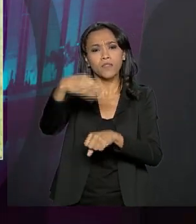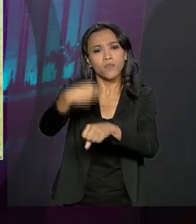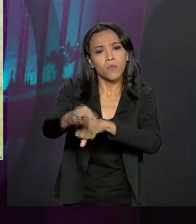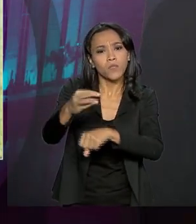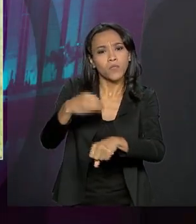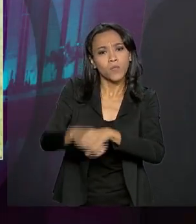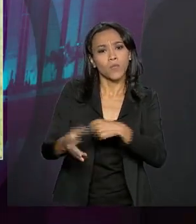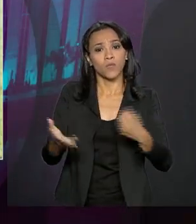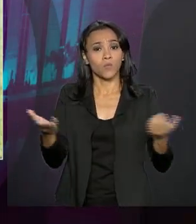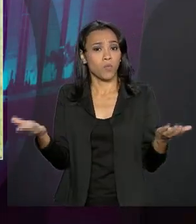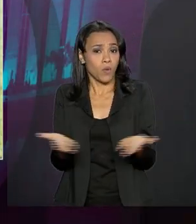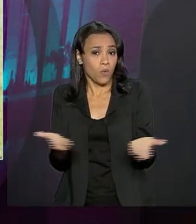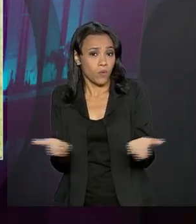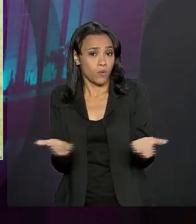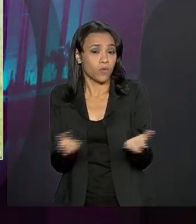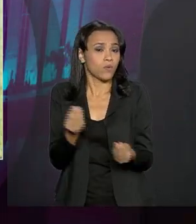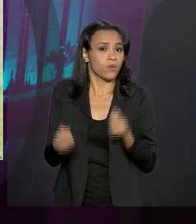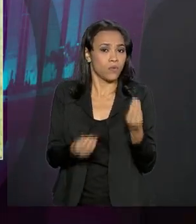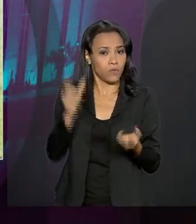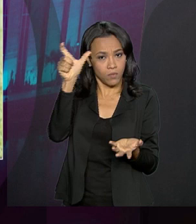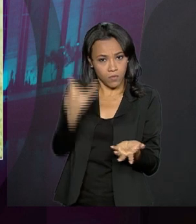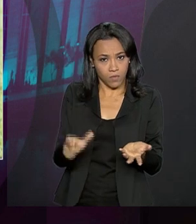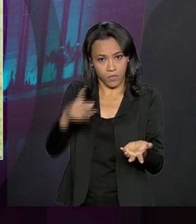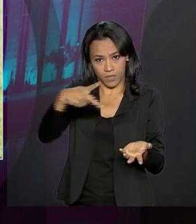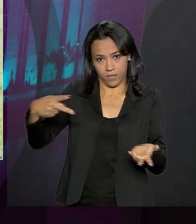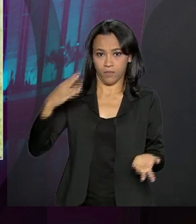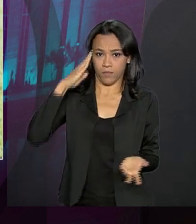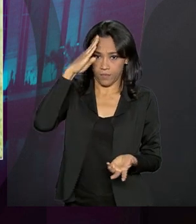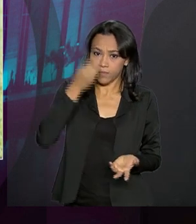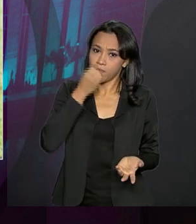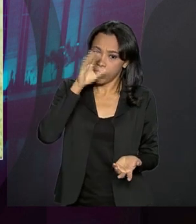sobre o dia do presidente. Boa tarde, Luana.